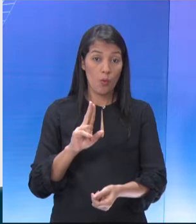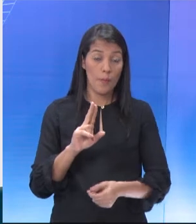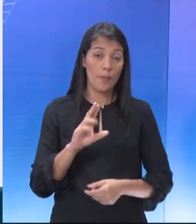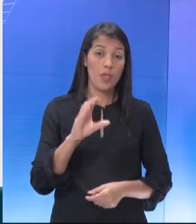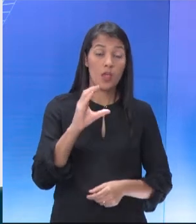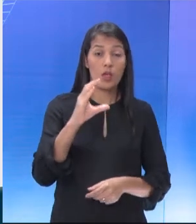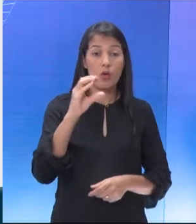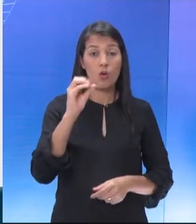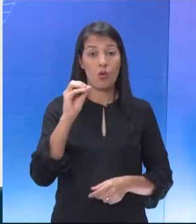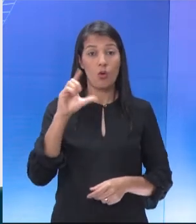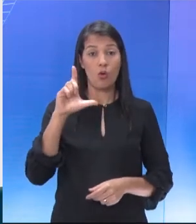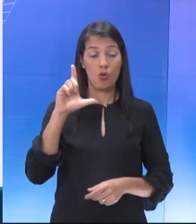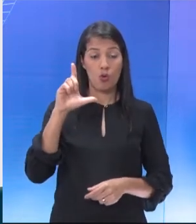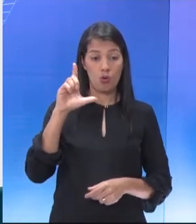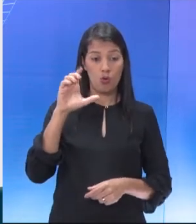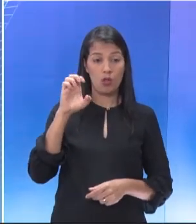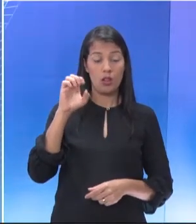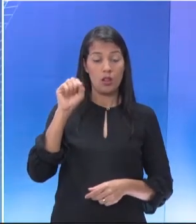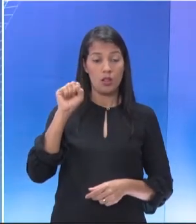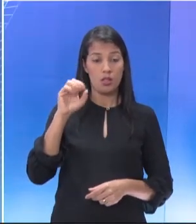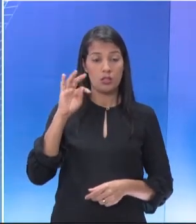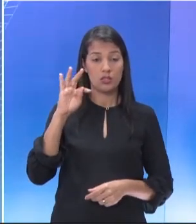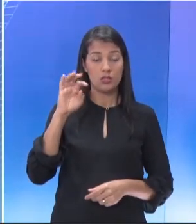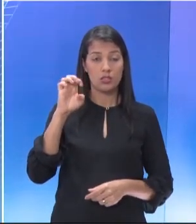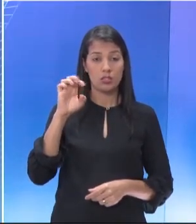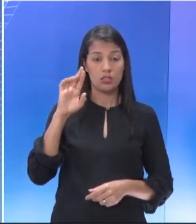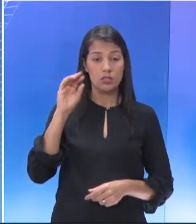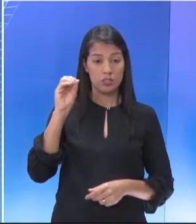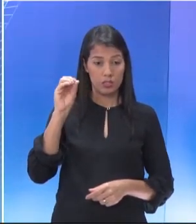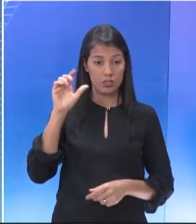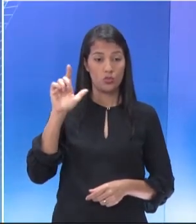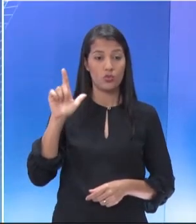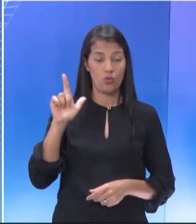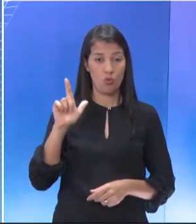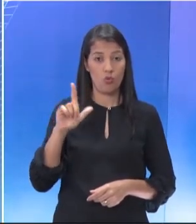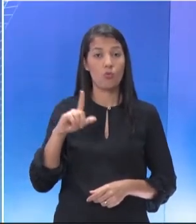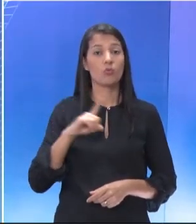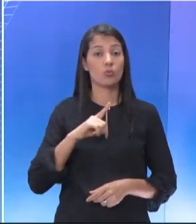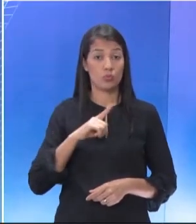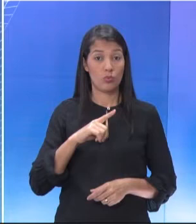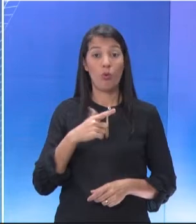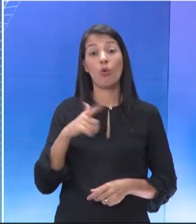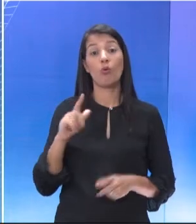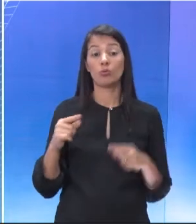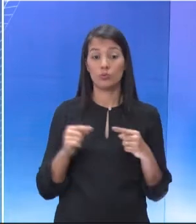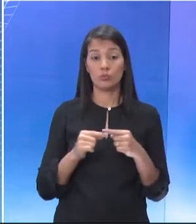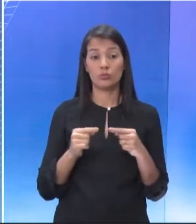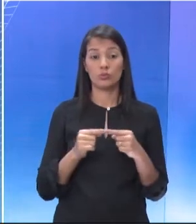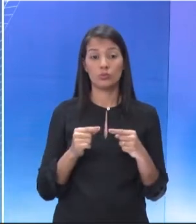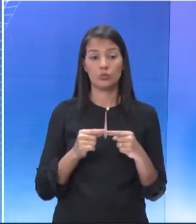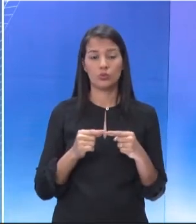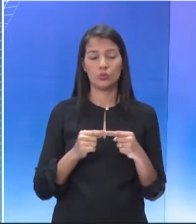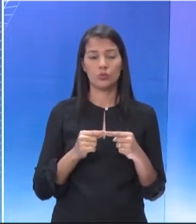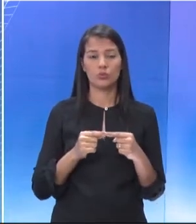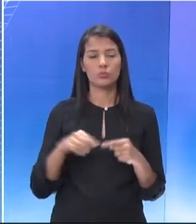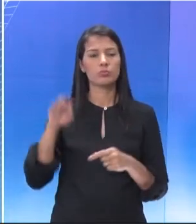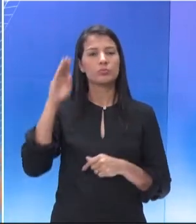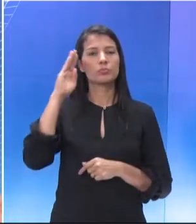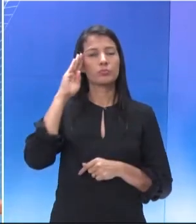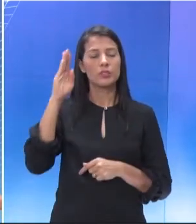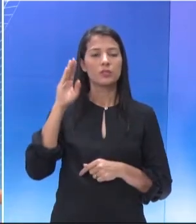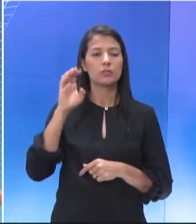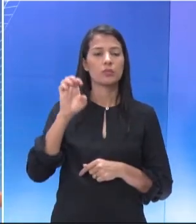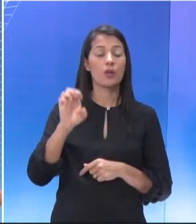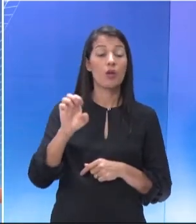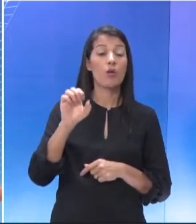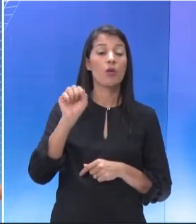células, todas as células elas têm na sua composição colesterol. Temos o estradiol, que é um hormônio feminino, a